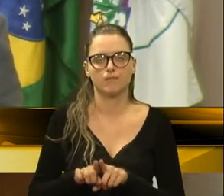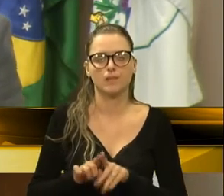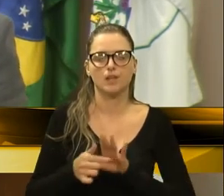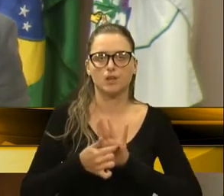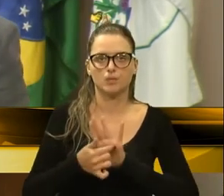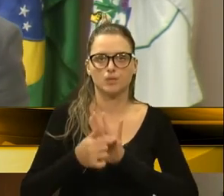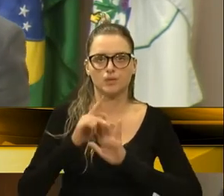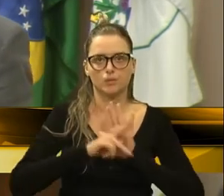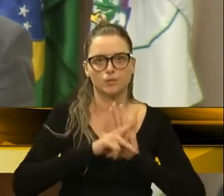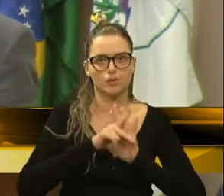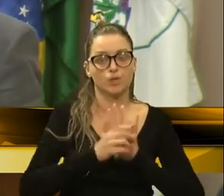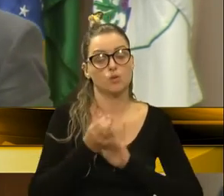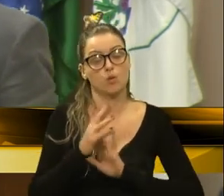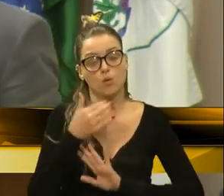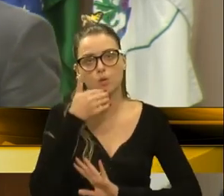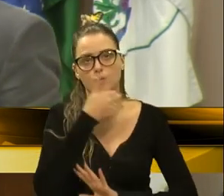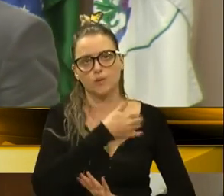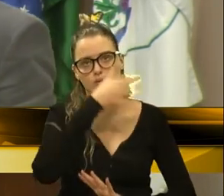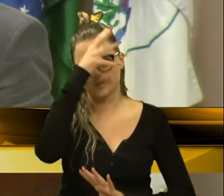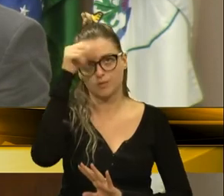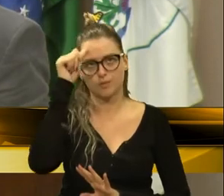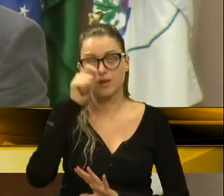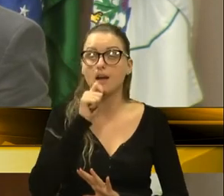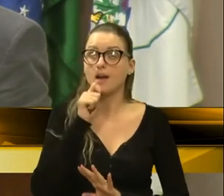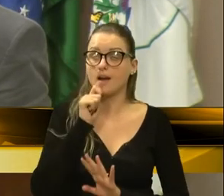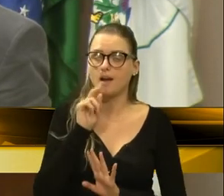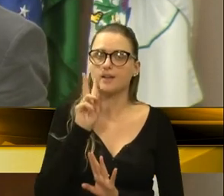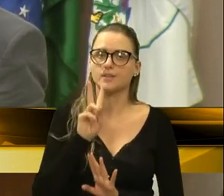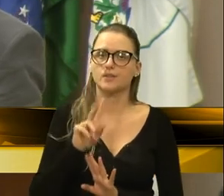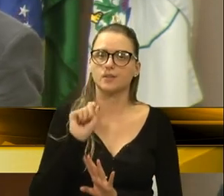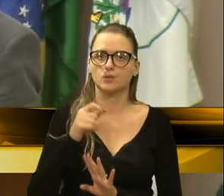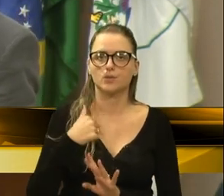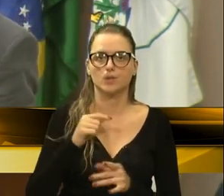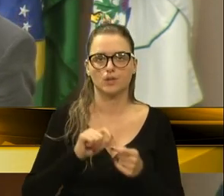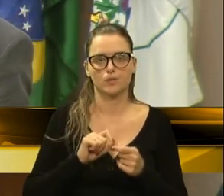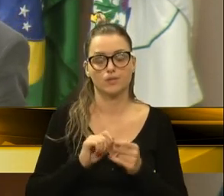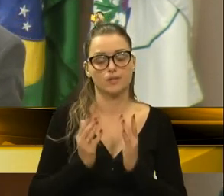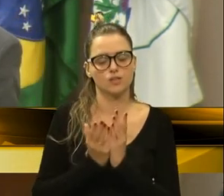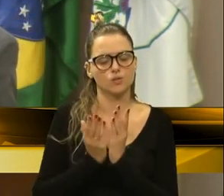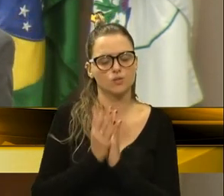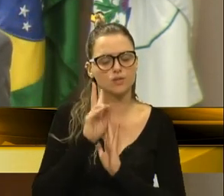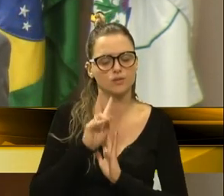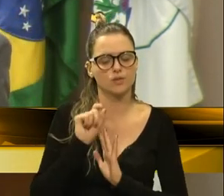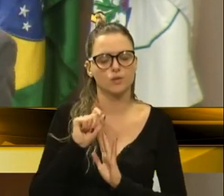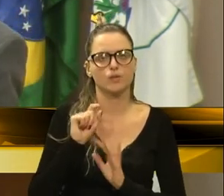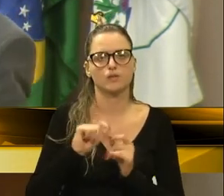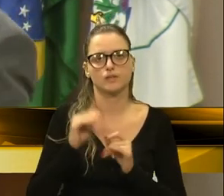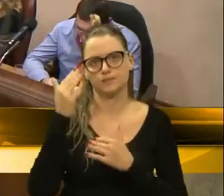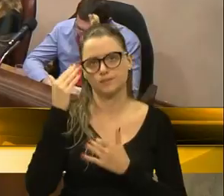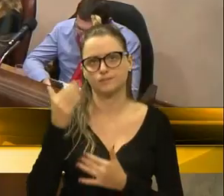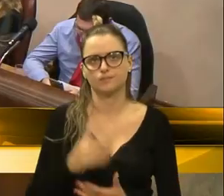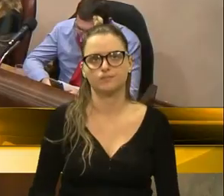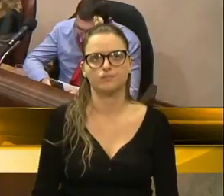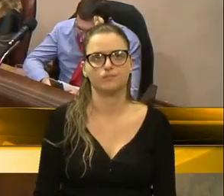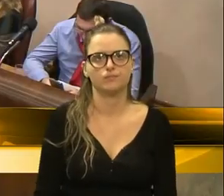apresentar um projeto ou uma indicação, estaremos estudando a respeito desse tema. Muito obrigado.